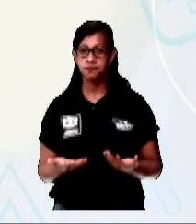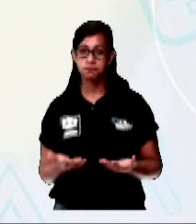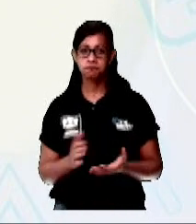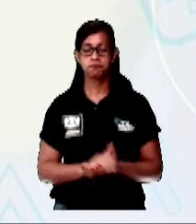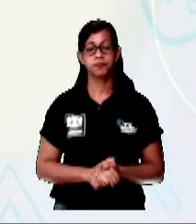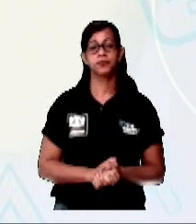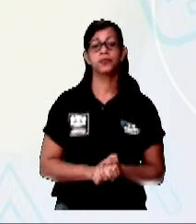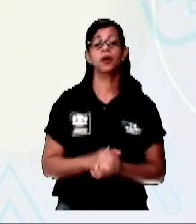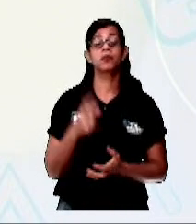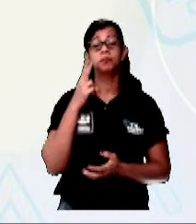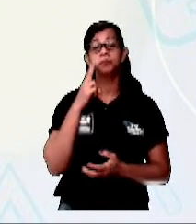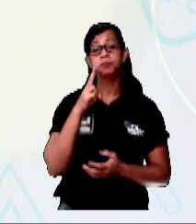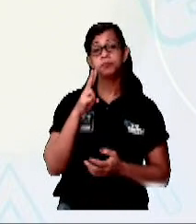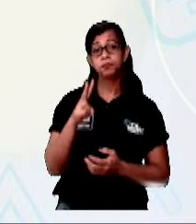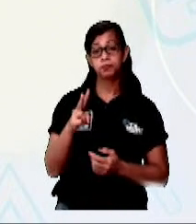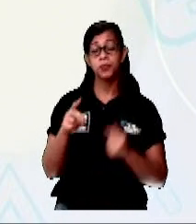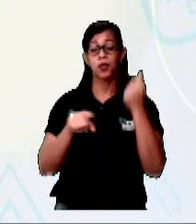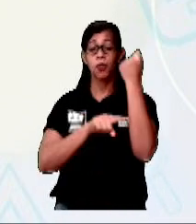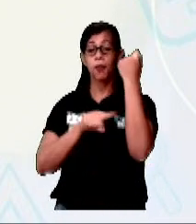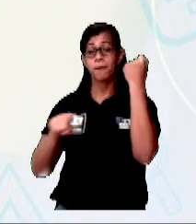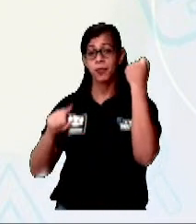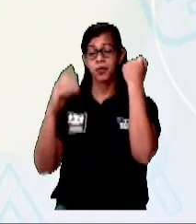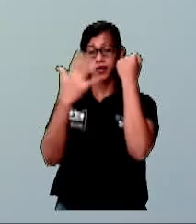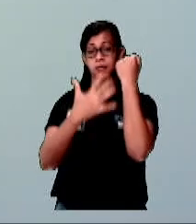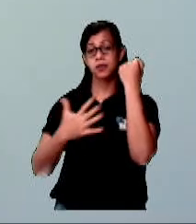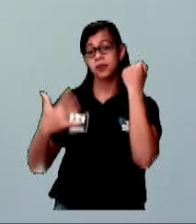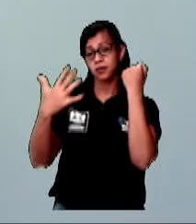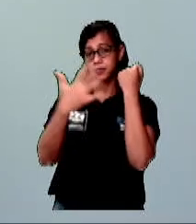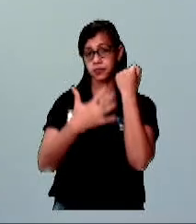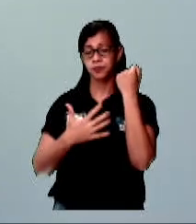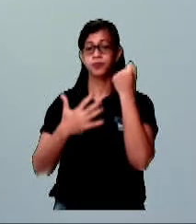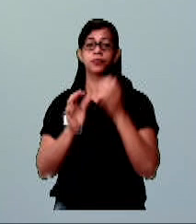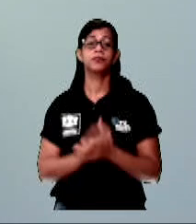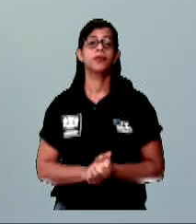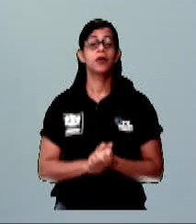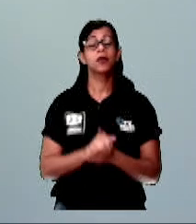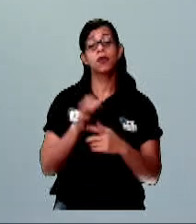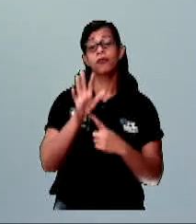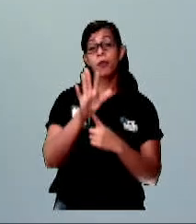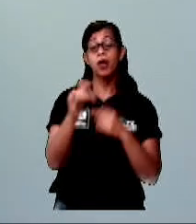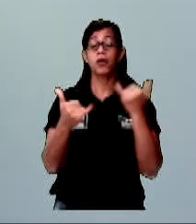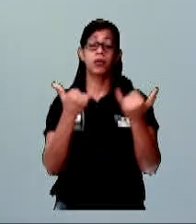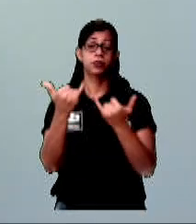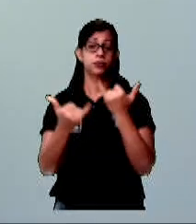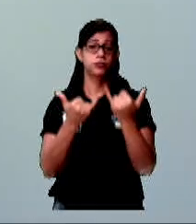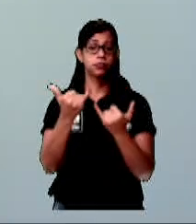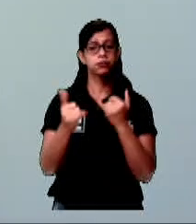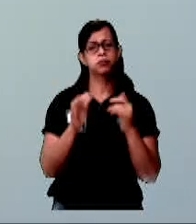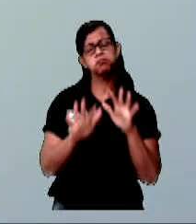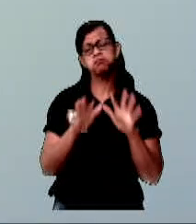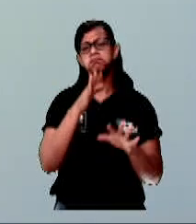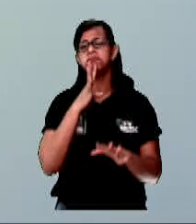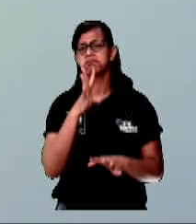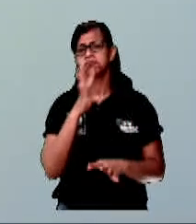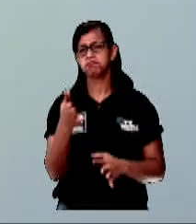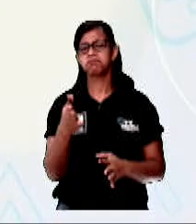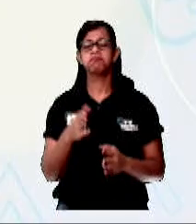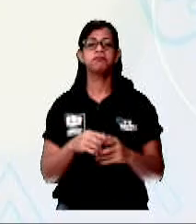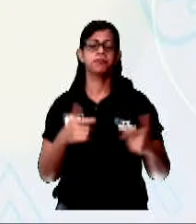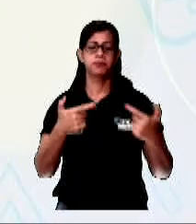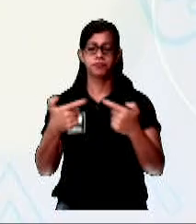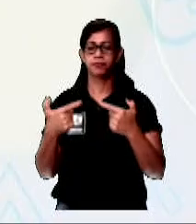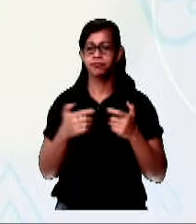dar uma olhadinha agora em plano cartesiano. Para isso, eu vou trazer um joguinho que acho que vocês conhecem, que é o Batalha Naval,